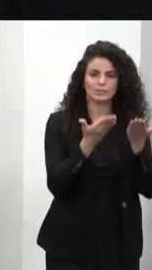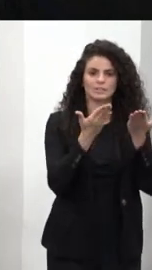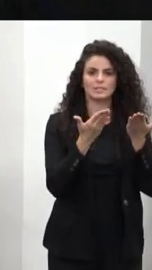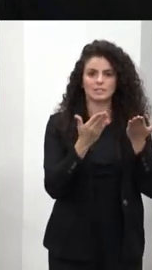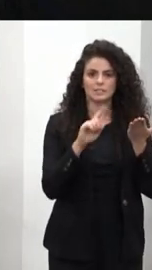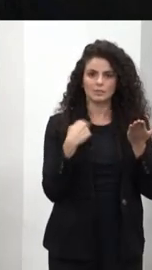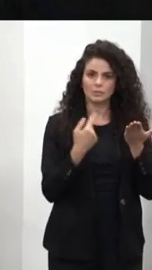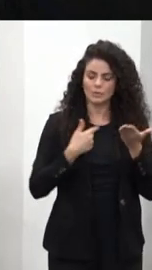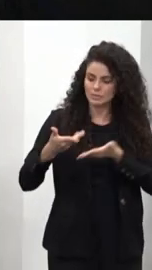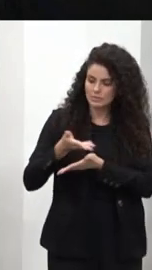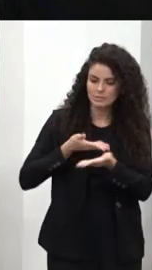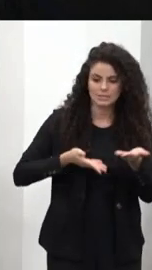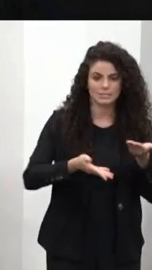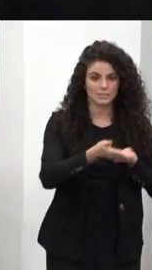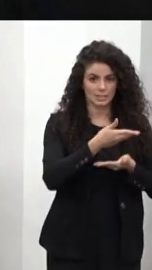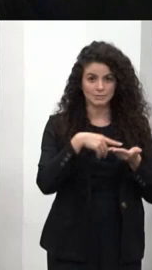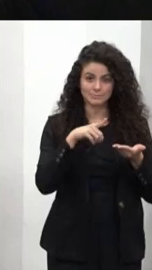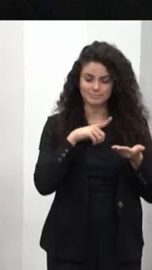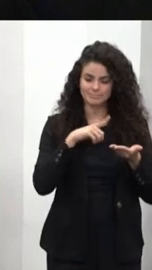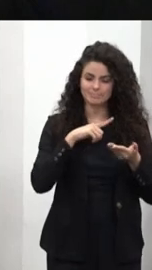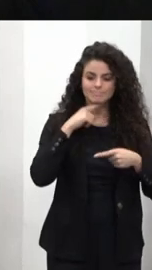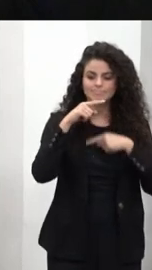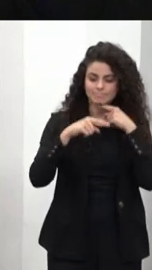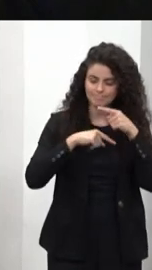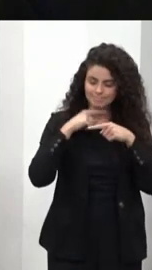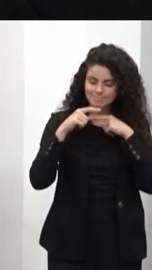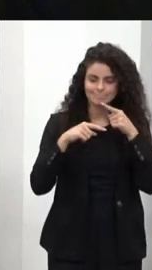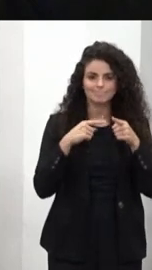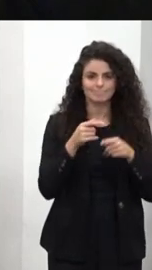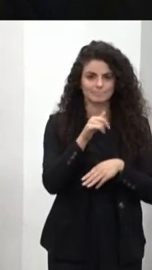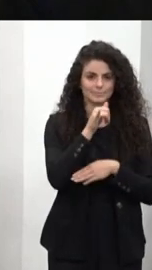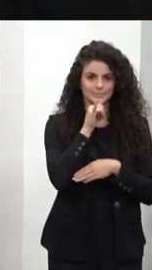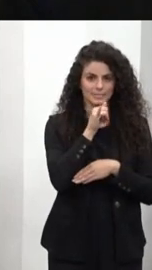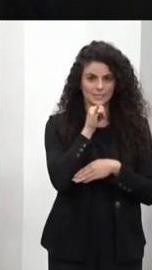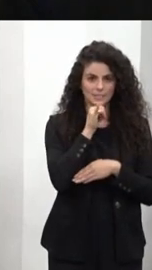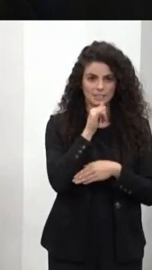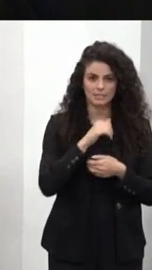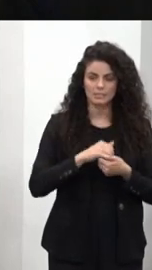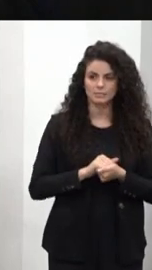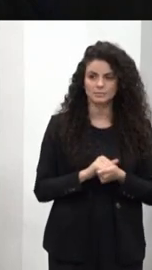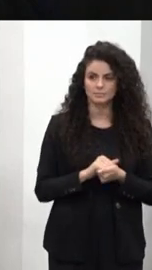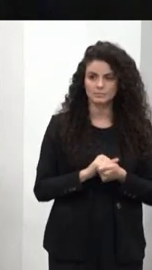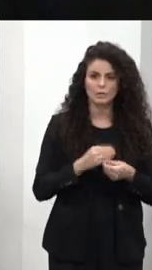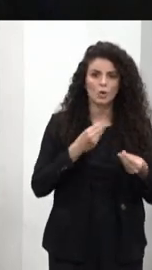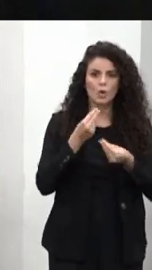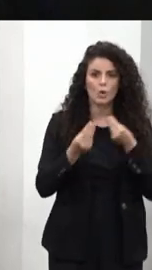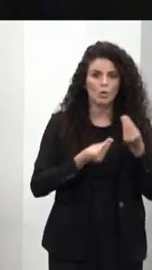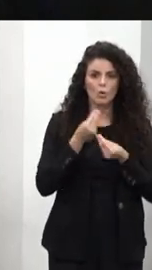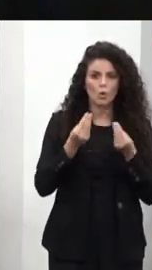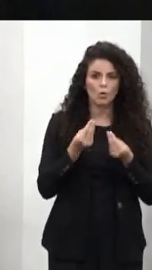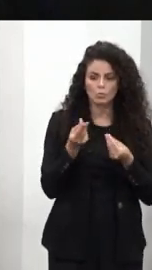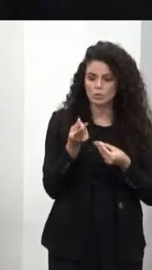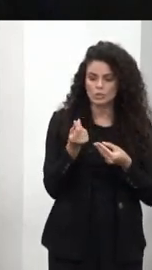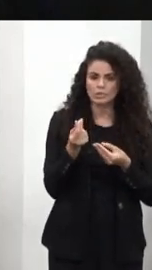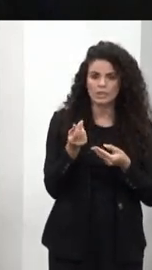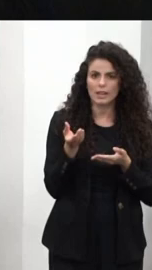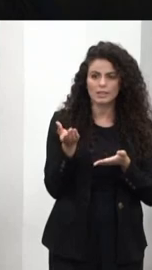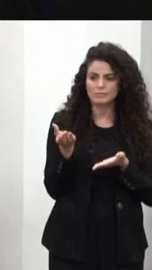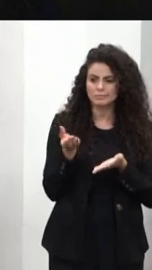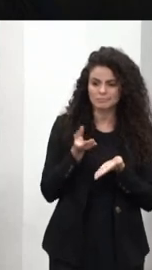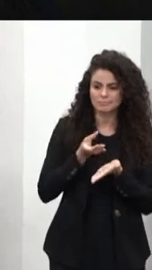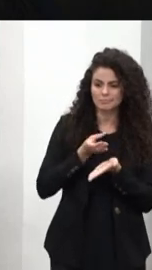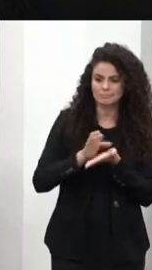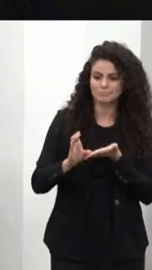Eu tenho algumas perguntas por exemplo como não devolver dinheiro se a